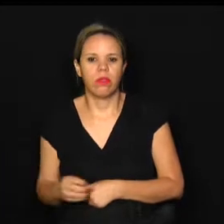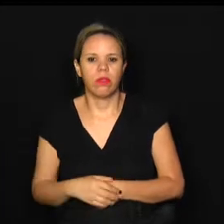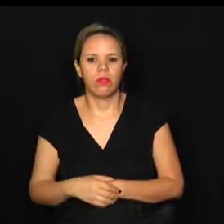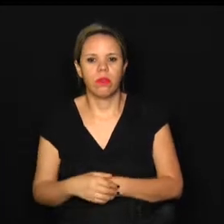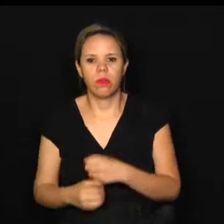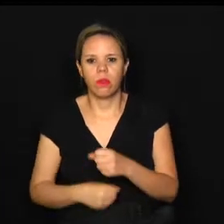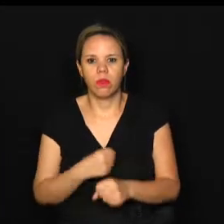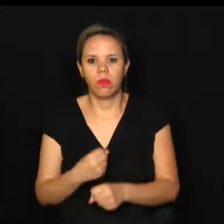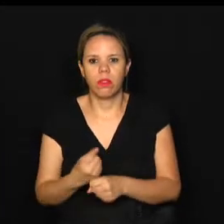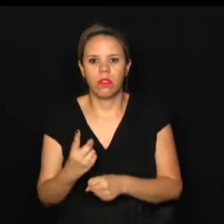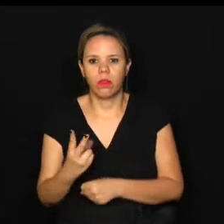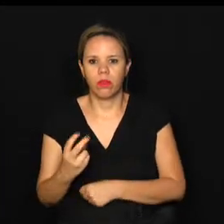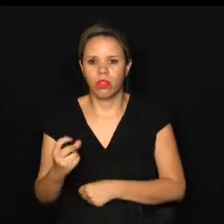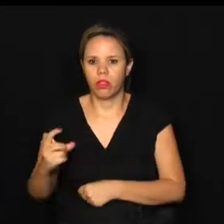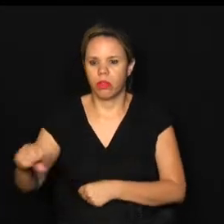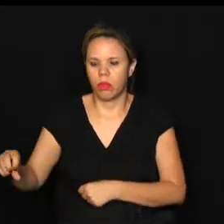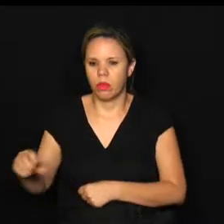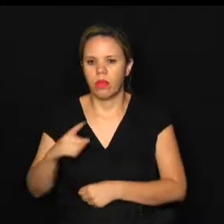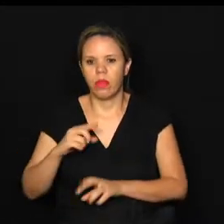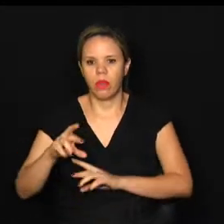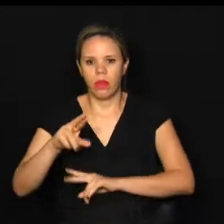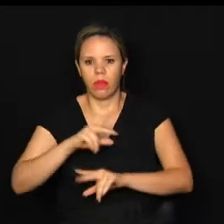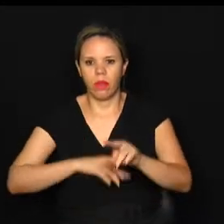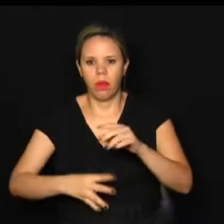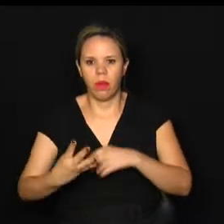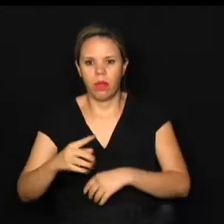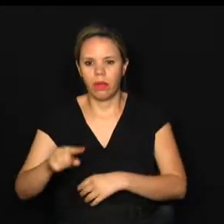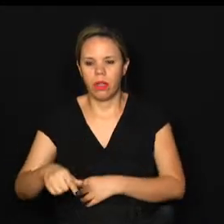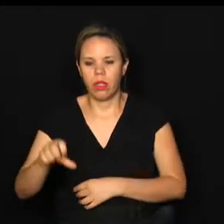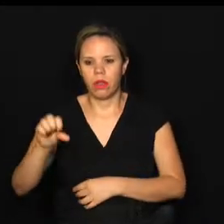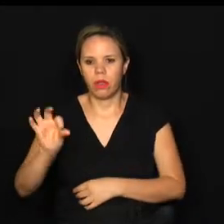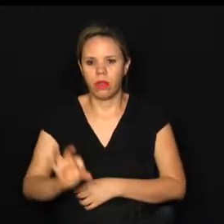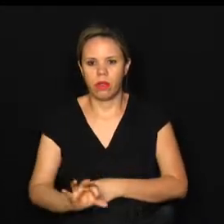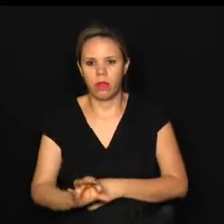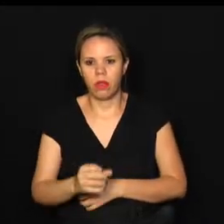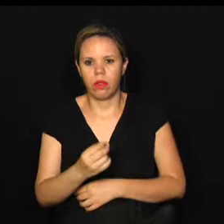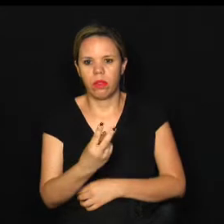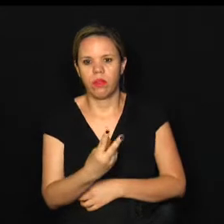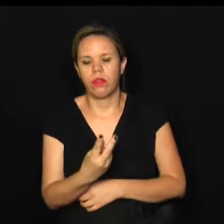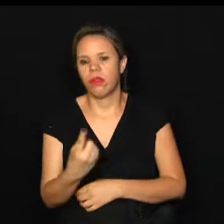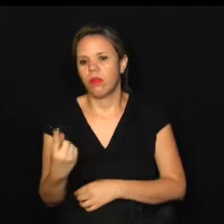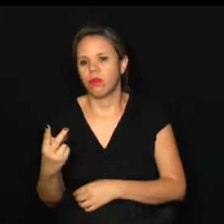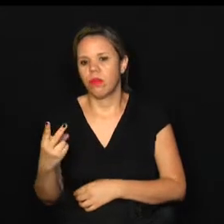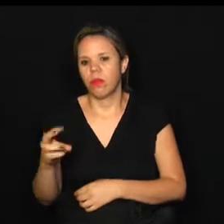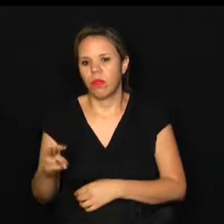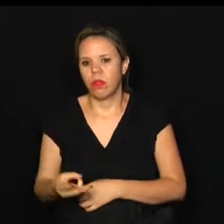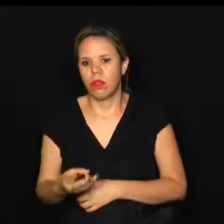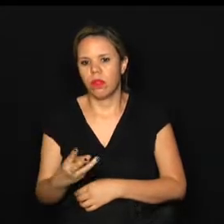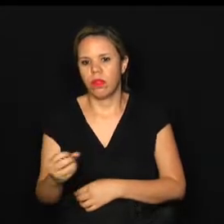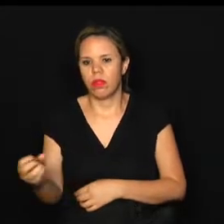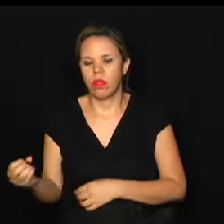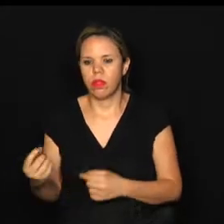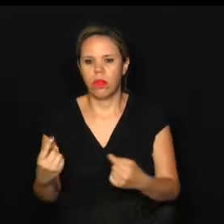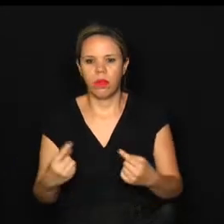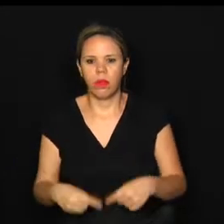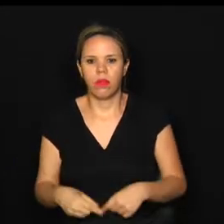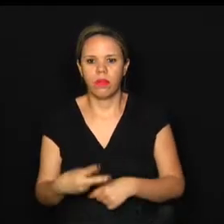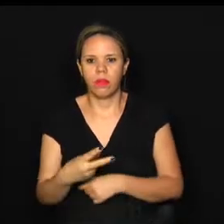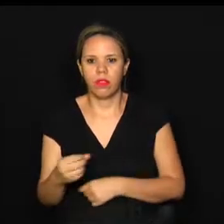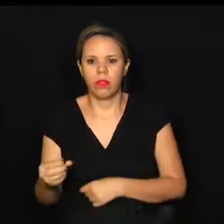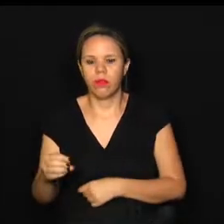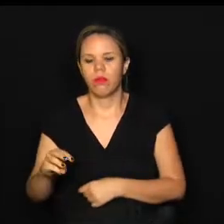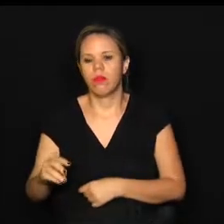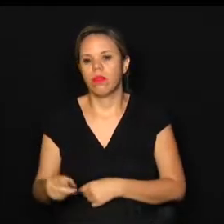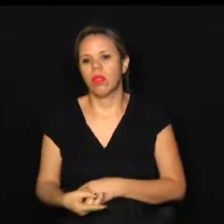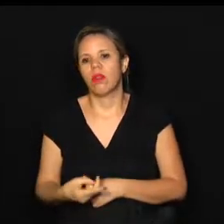receitas de serviço teve uma variação de 4,9%, 21 milhões e 300 foram arrecadados esse ano contra 20 milhões e 300 em